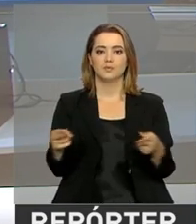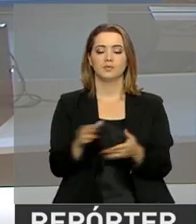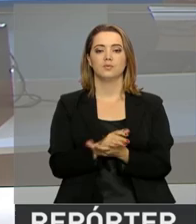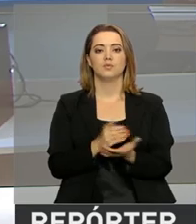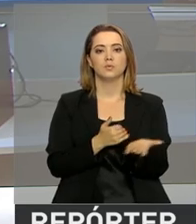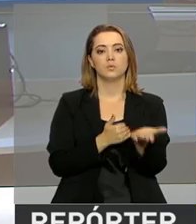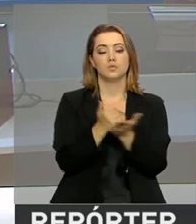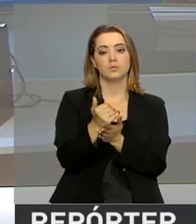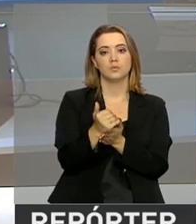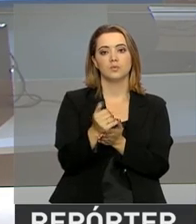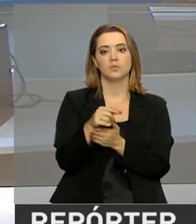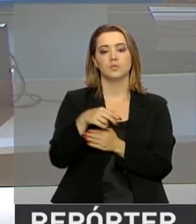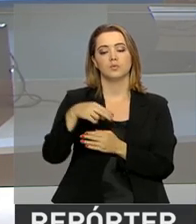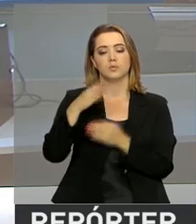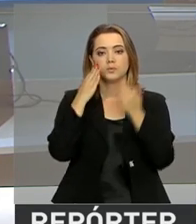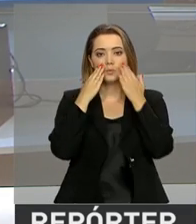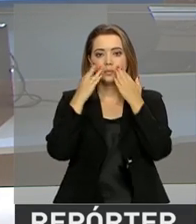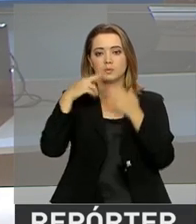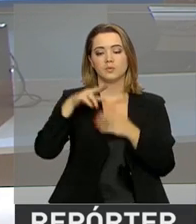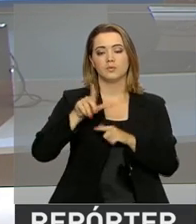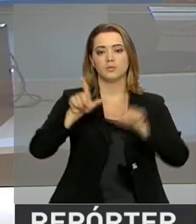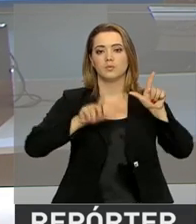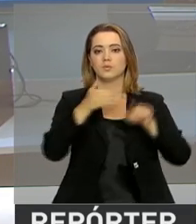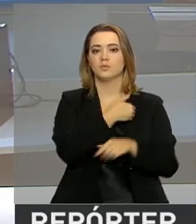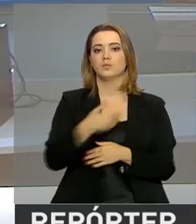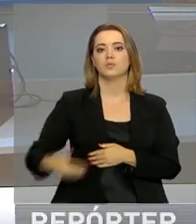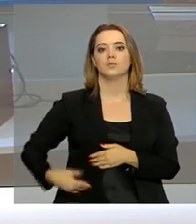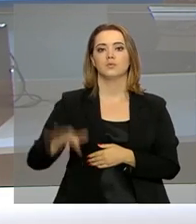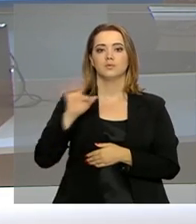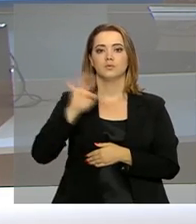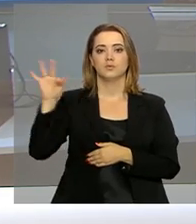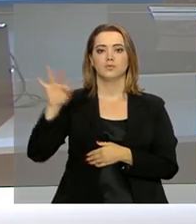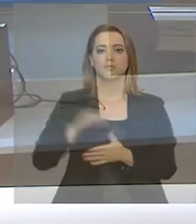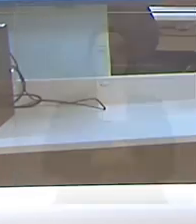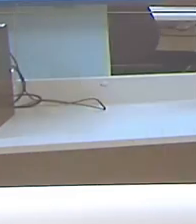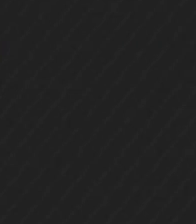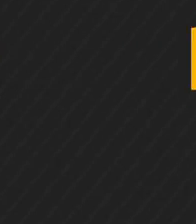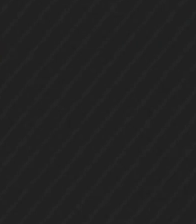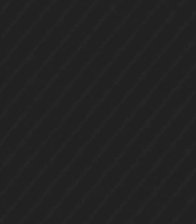sociais continue com a gente e nbr a tv do governo federal